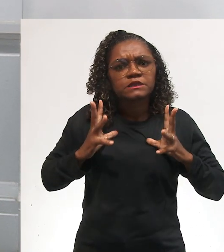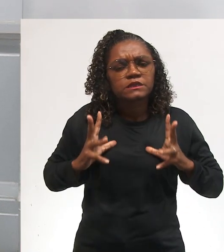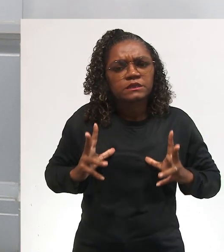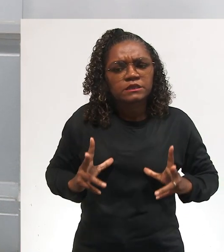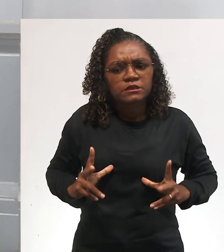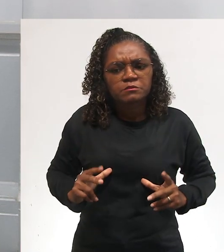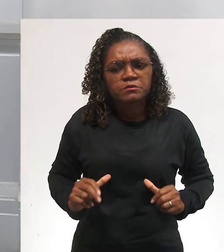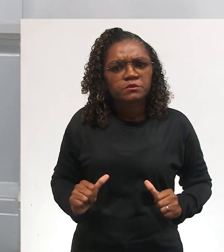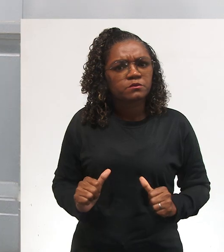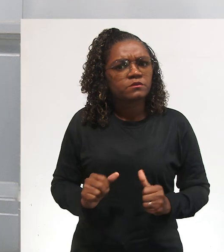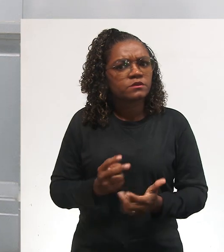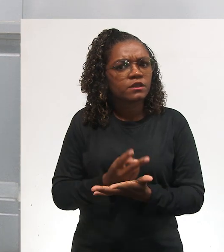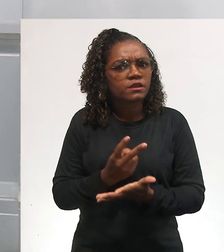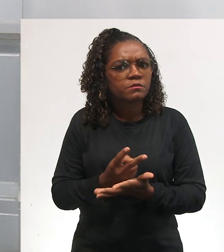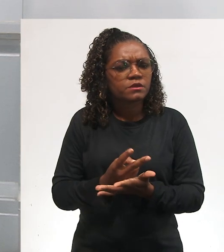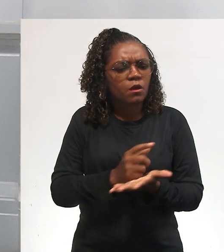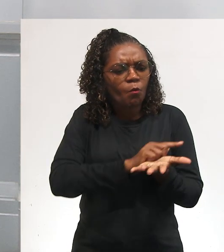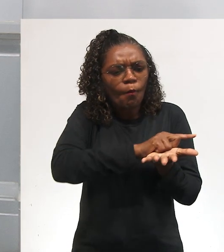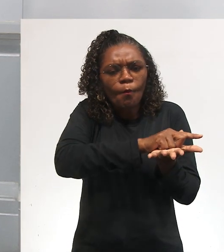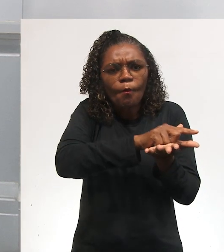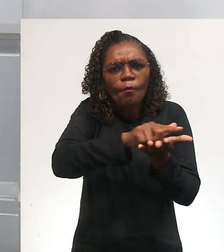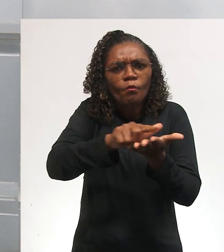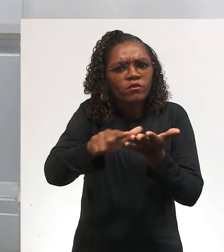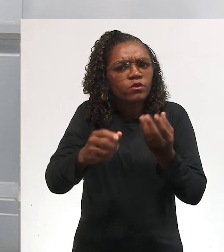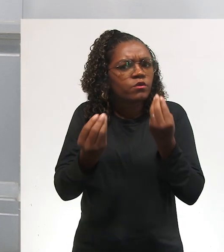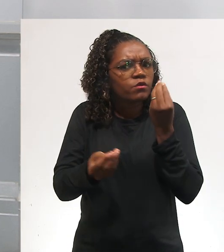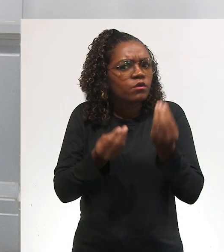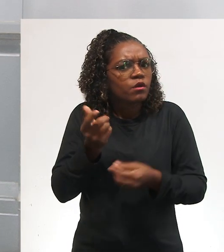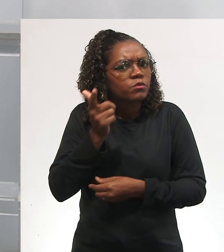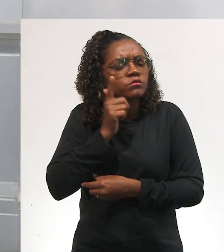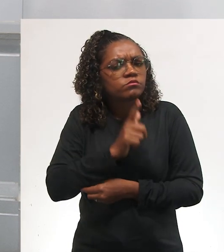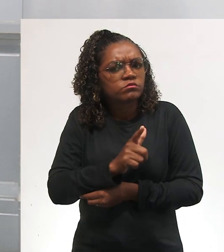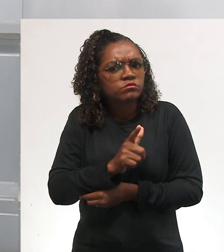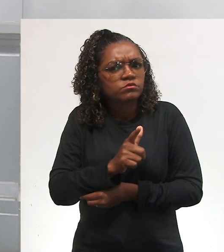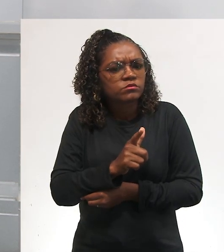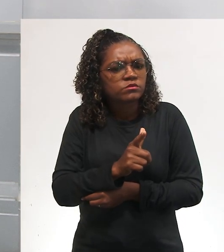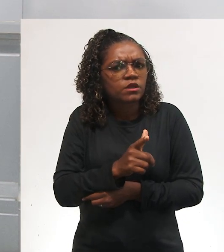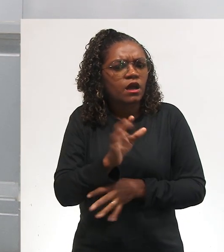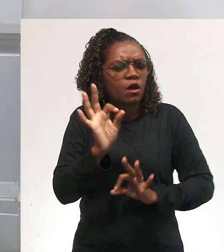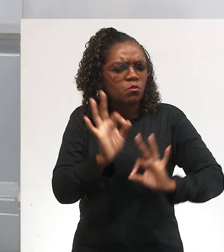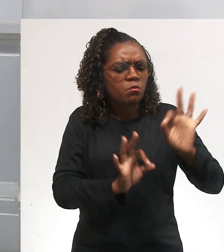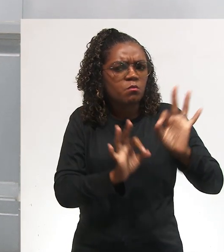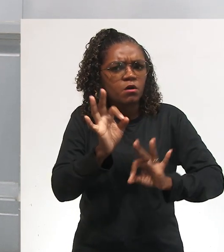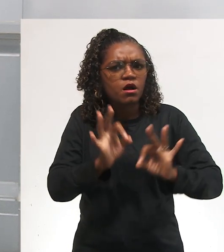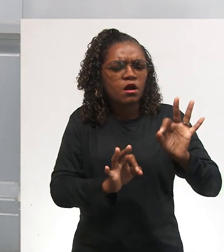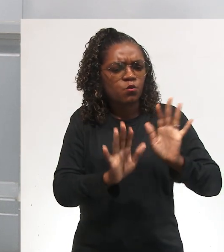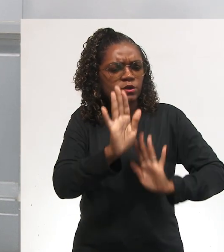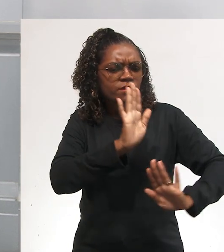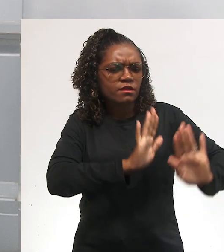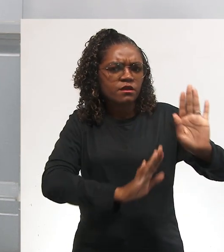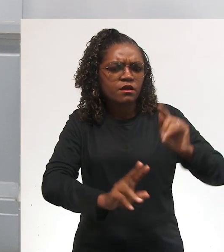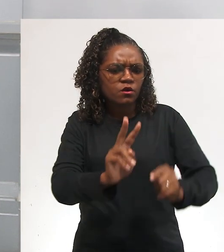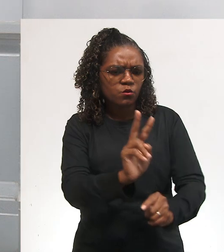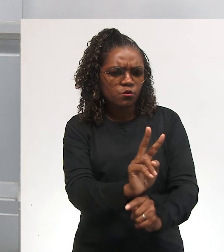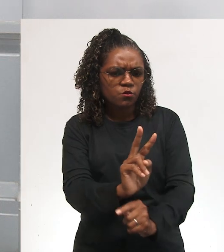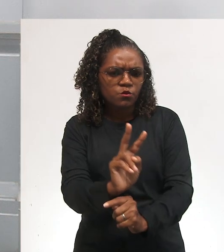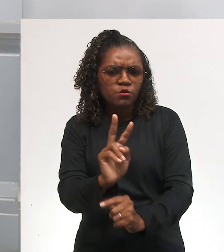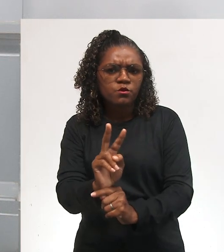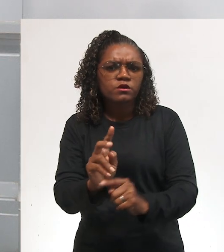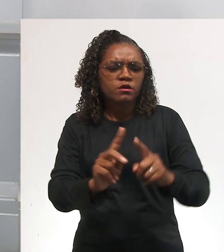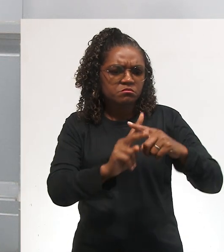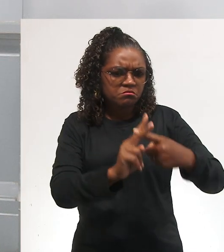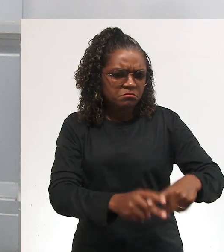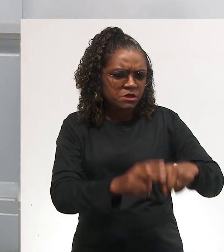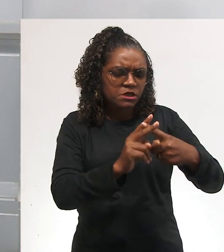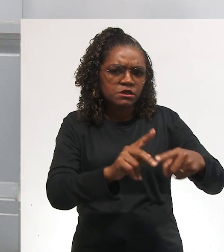as pessoas trabalhavam com uma higiene incrível, sabe? Com zelo, com cuidado com as coisas, com